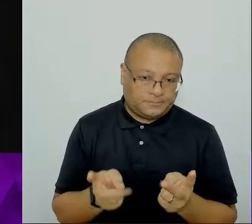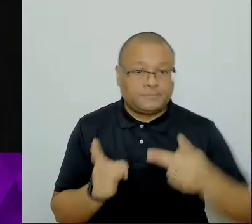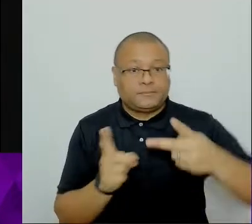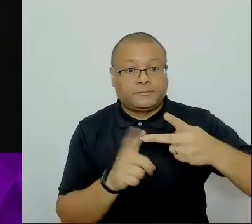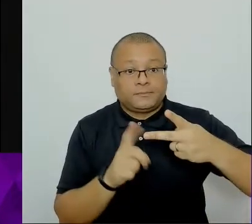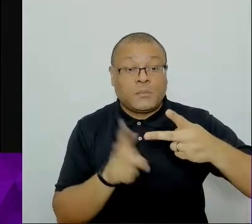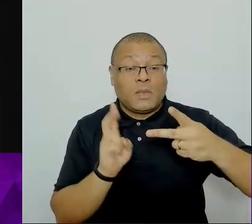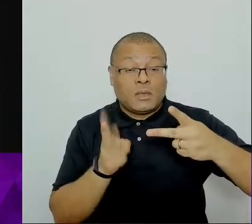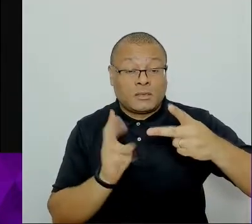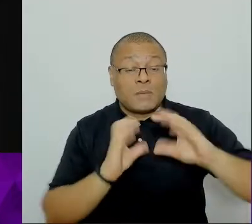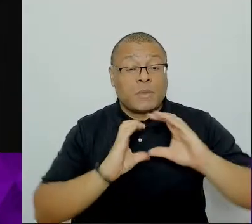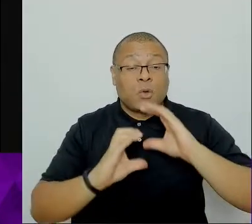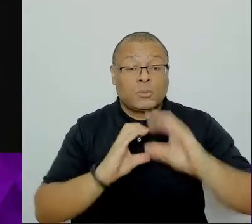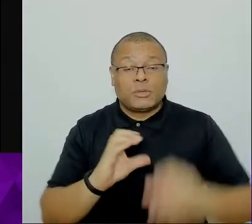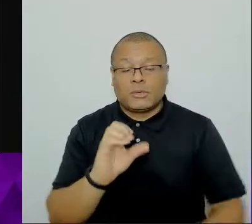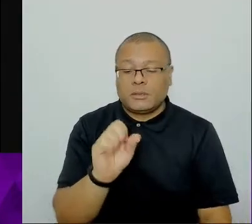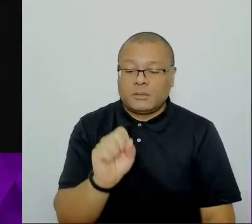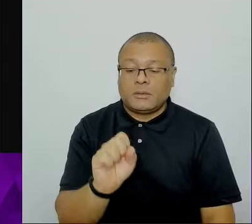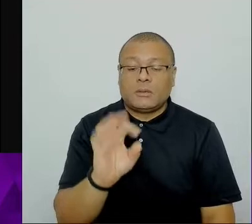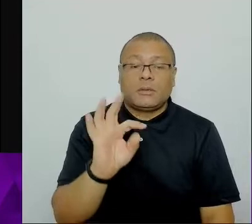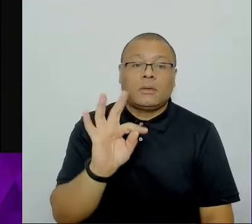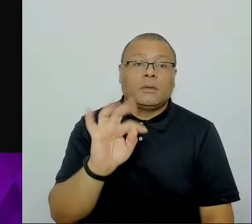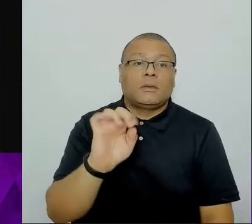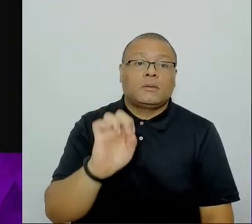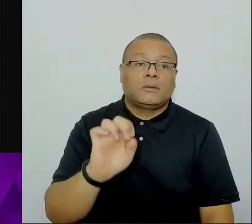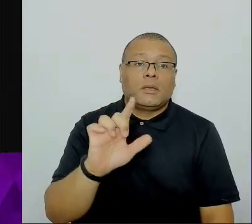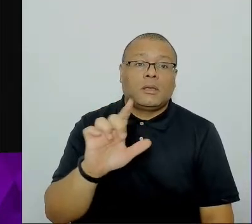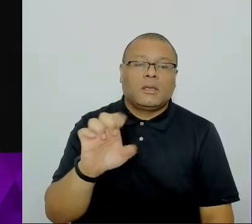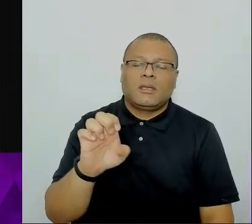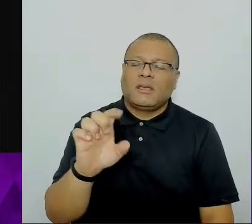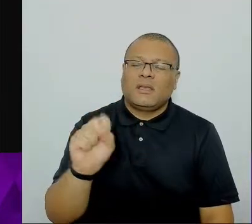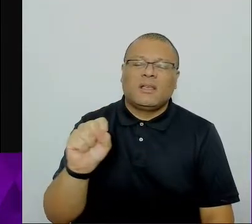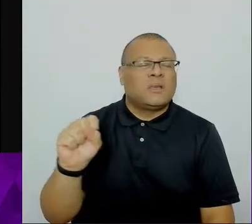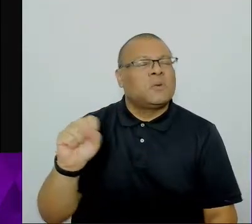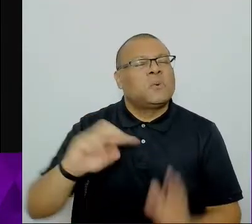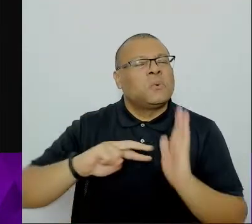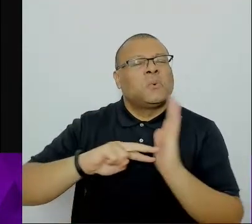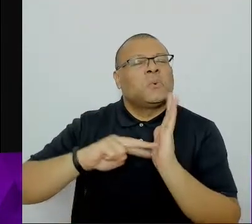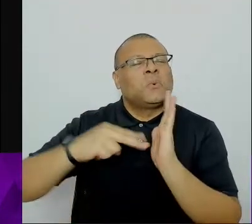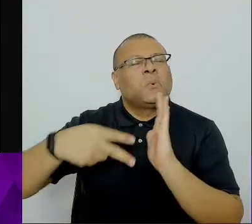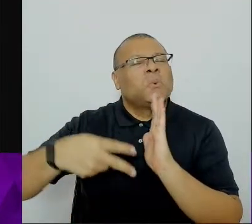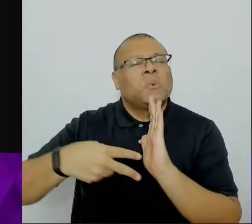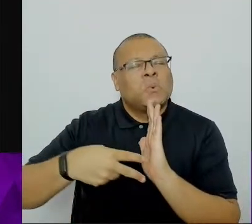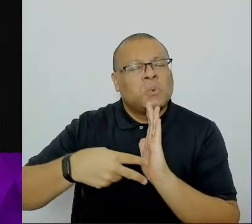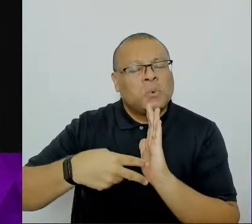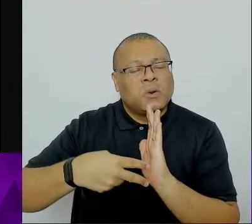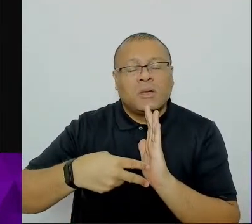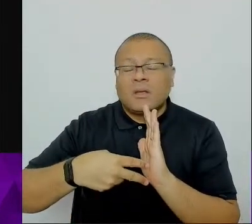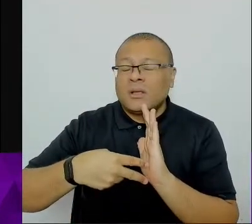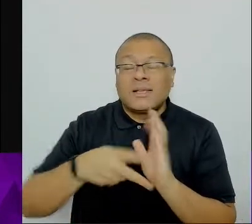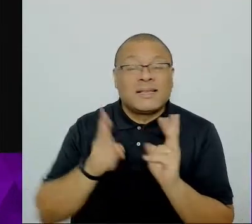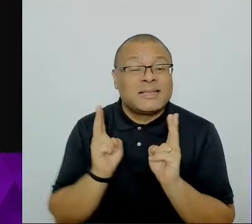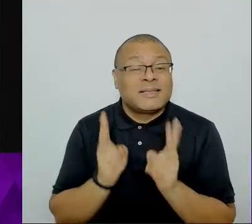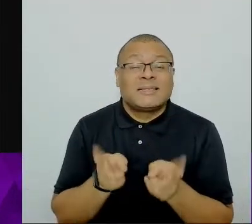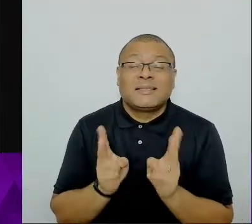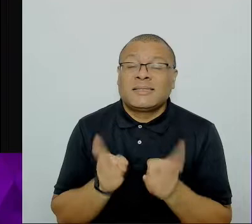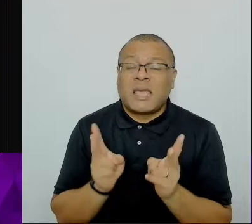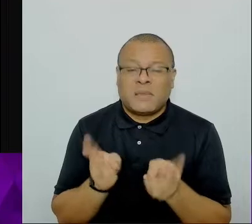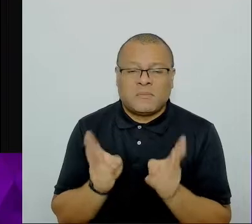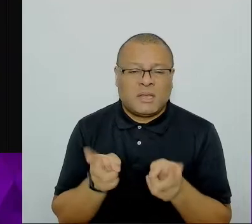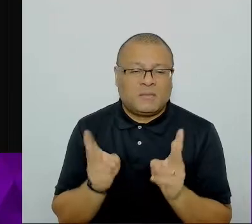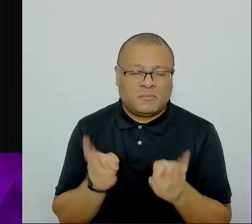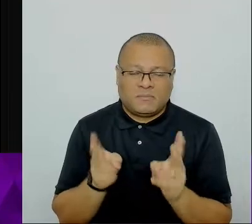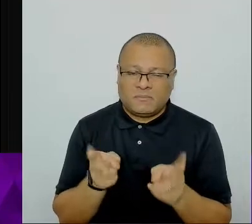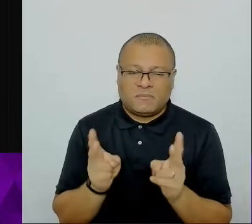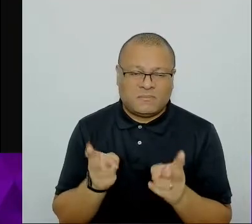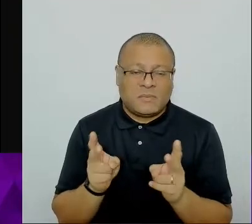da API REST, ela precisa ser stateless. E o que é stateless? Stateless significa sem estado. Ou seja, o